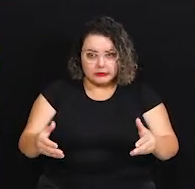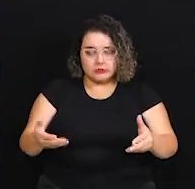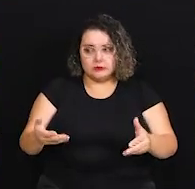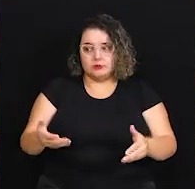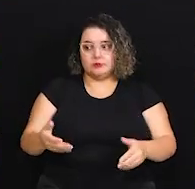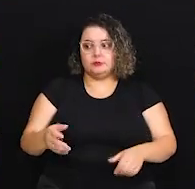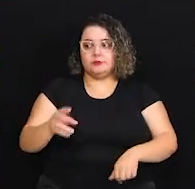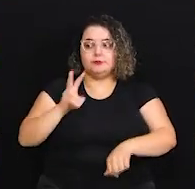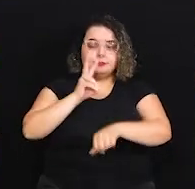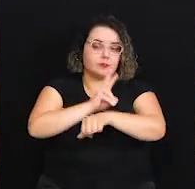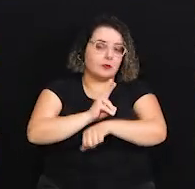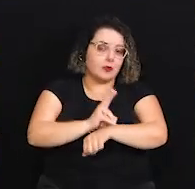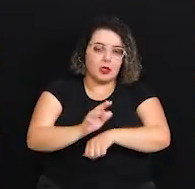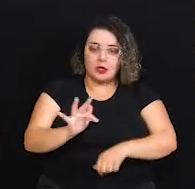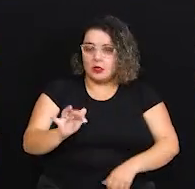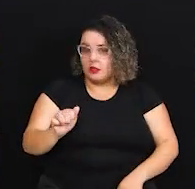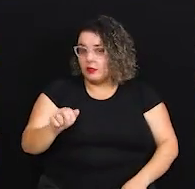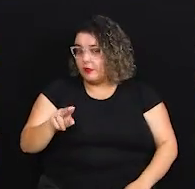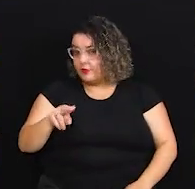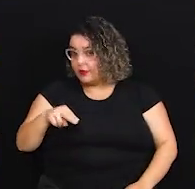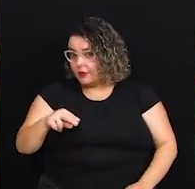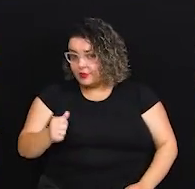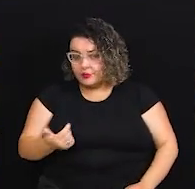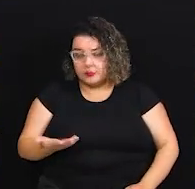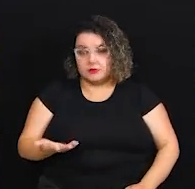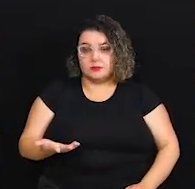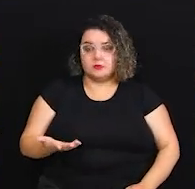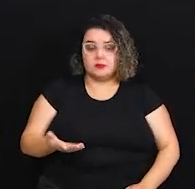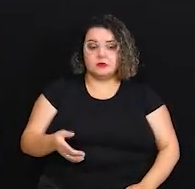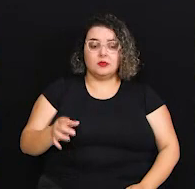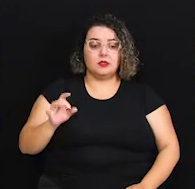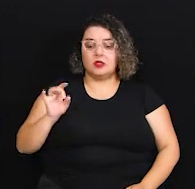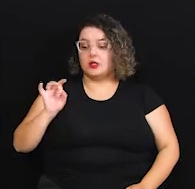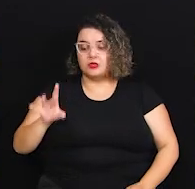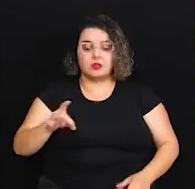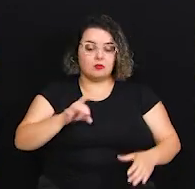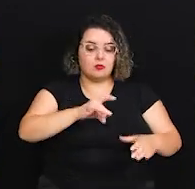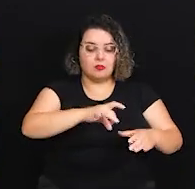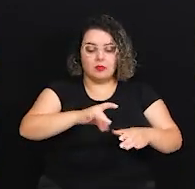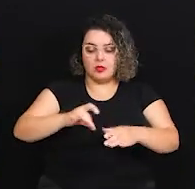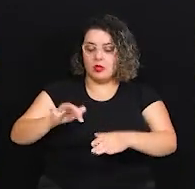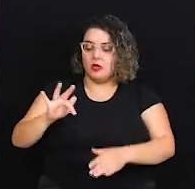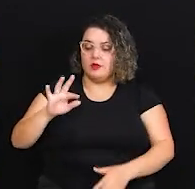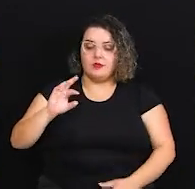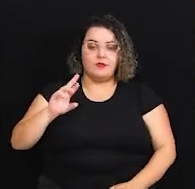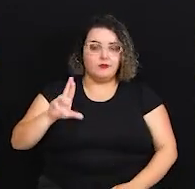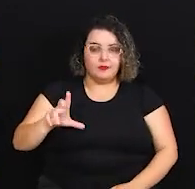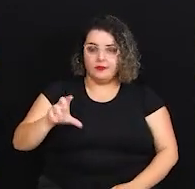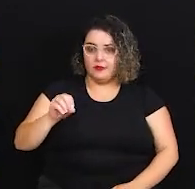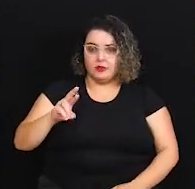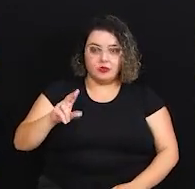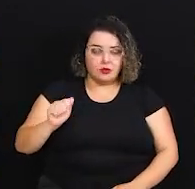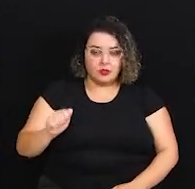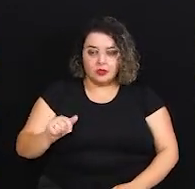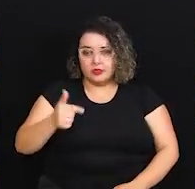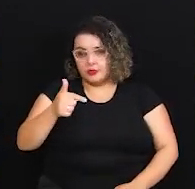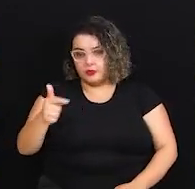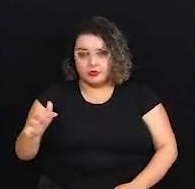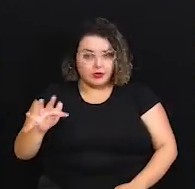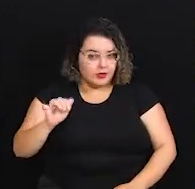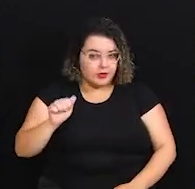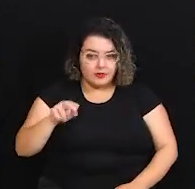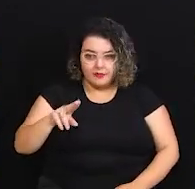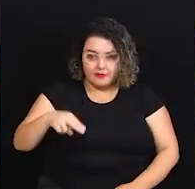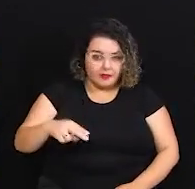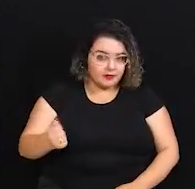tem que cuidar da fauna, porque não adianta você só plantar a flora e não ter a fauna novamente no local para